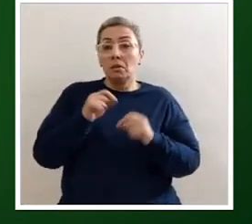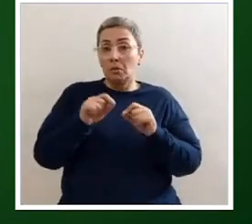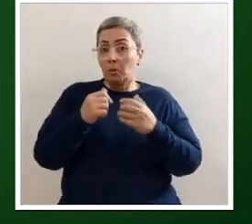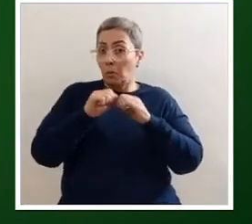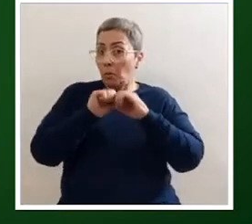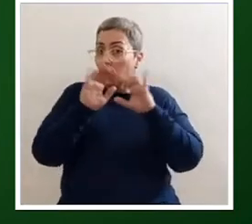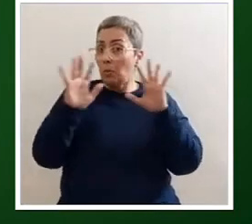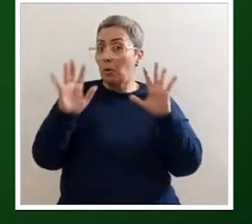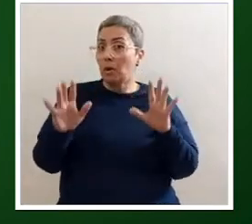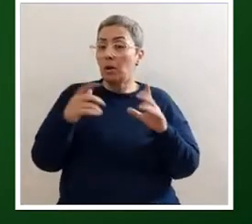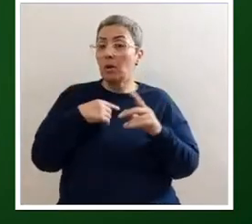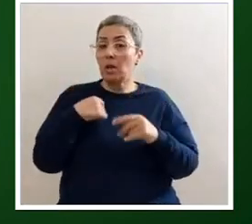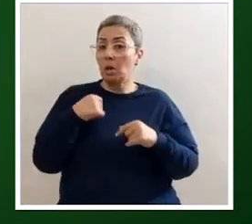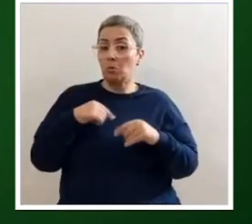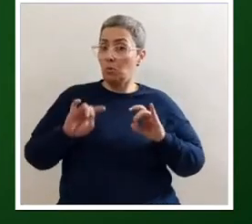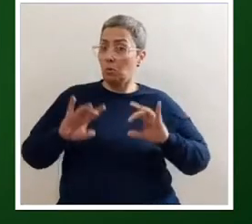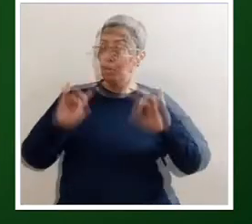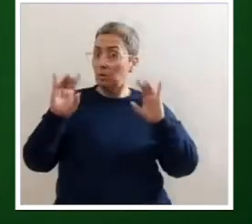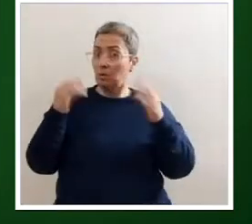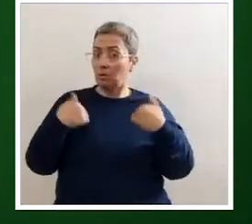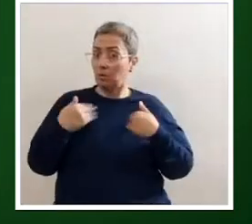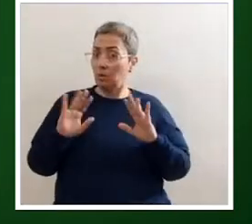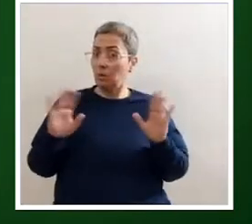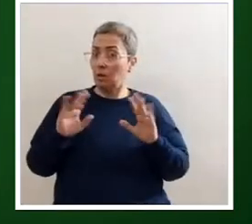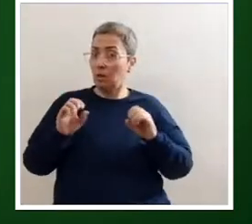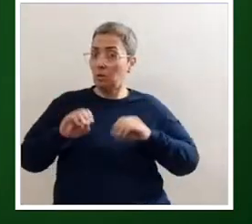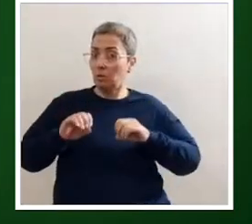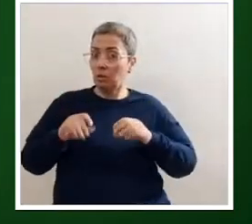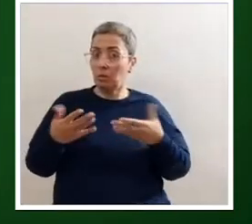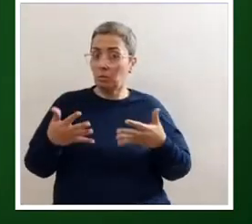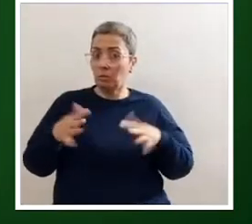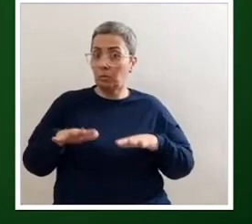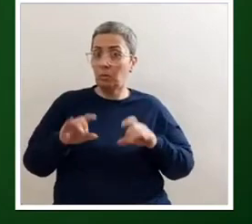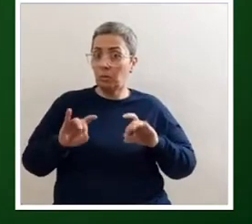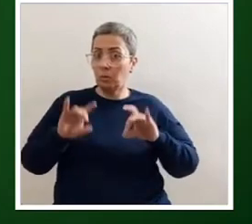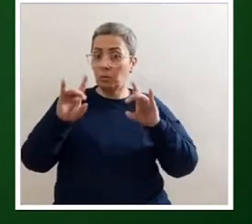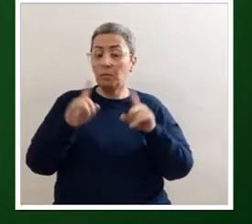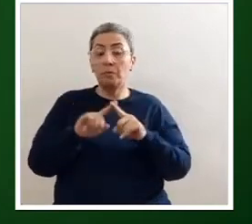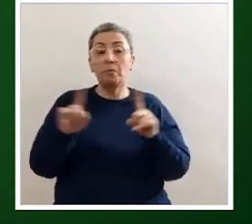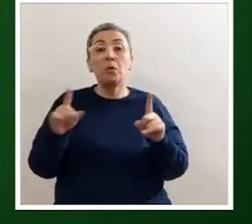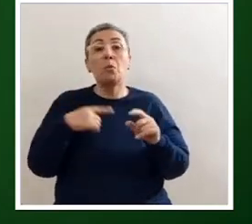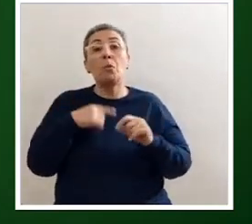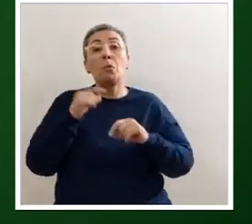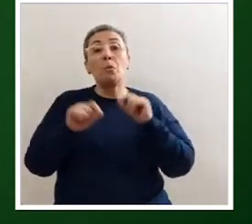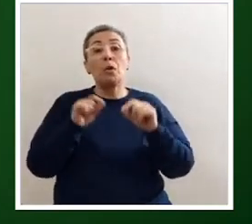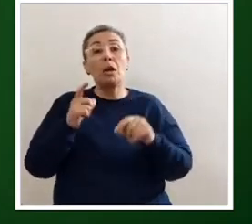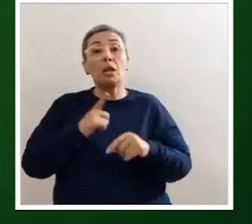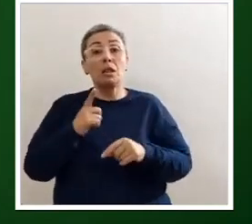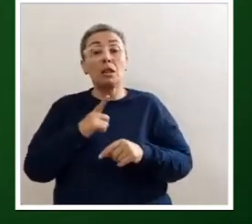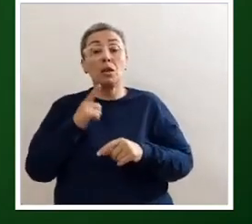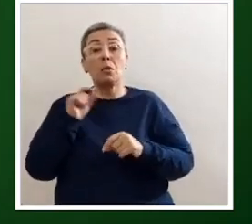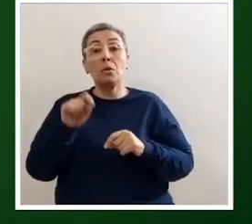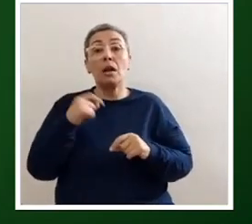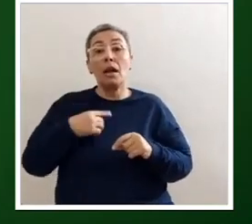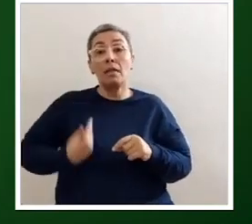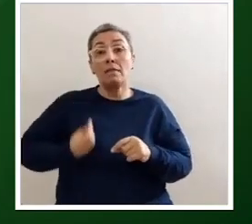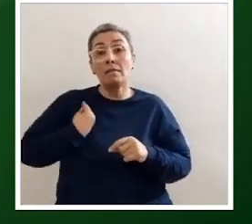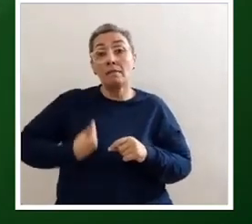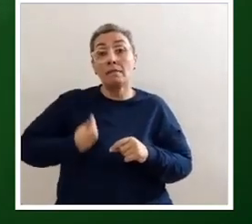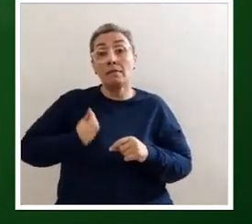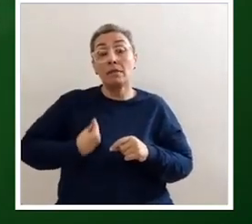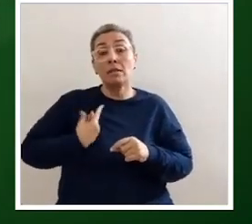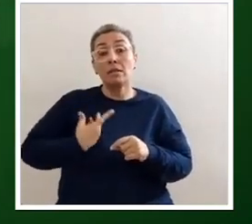pouco bem claro eu não sou especialista né em educação especial o que a gente tem é a vivência